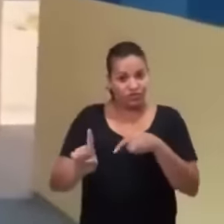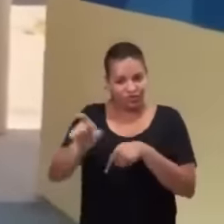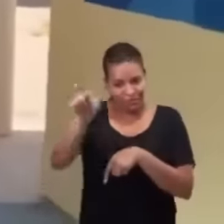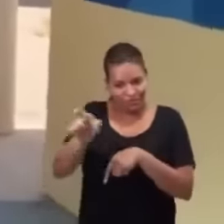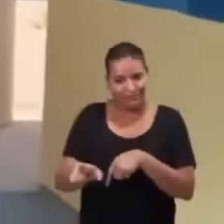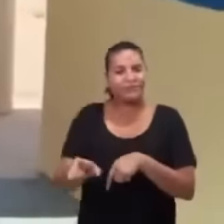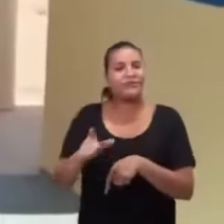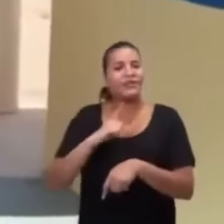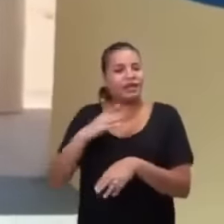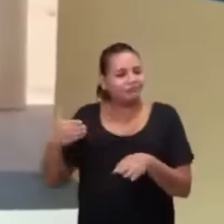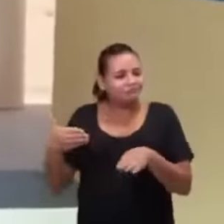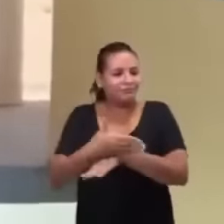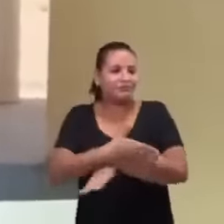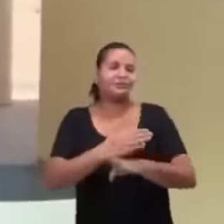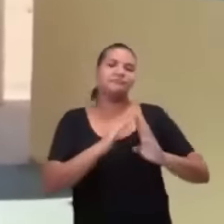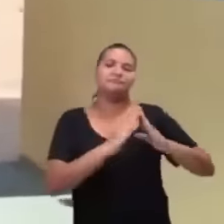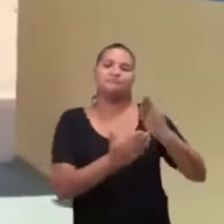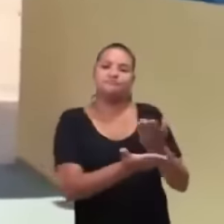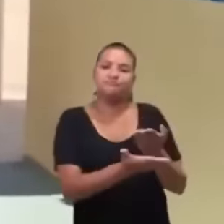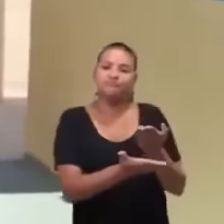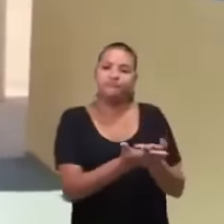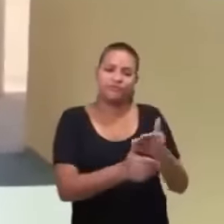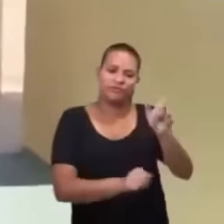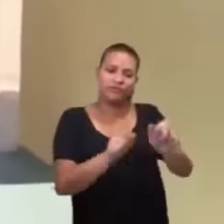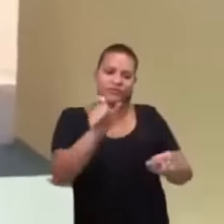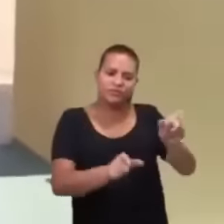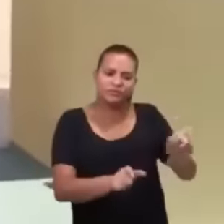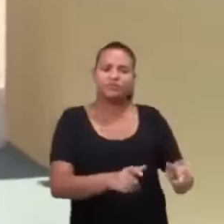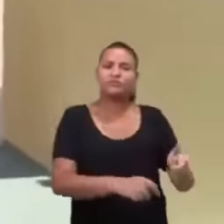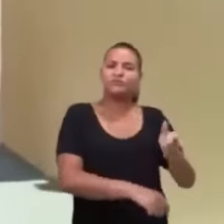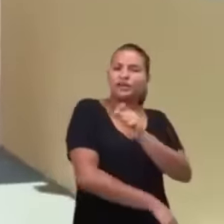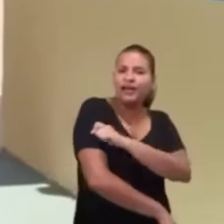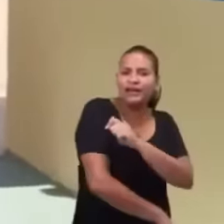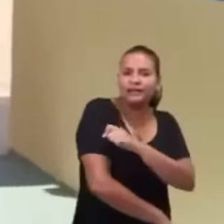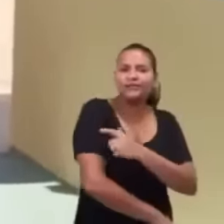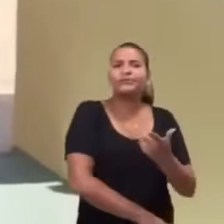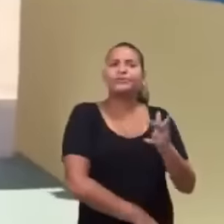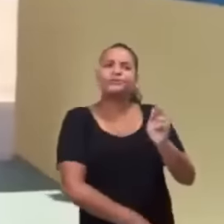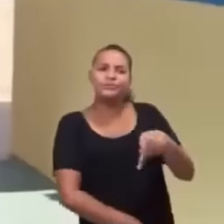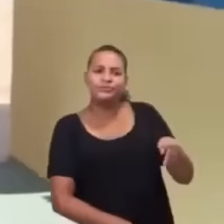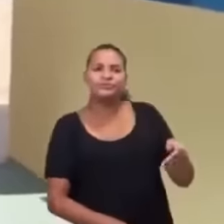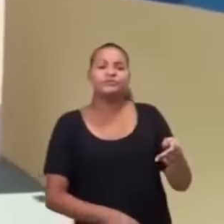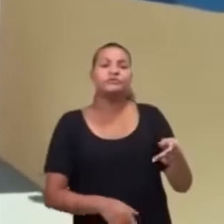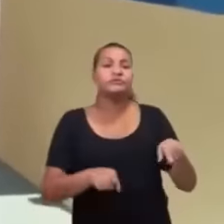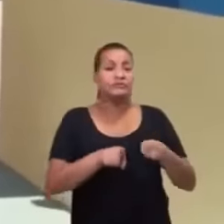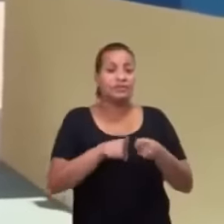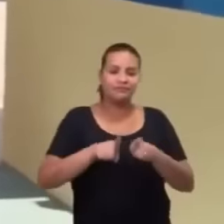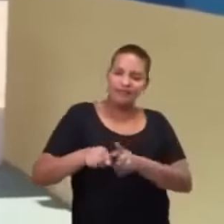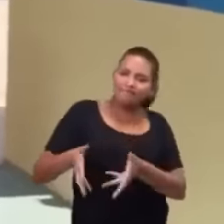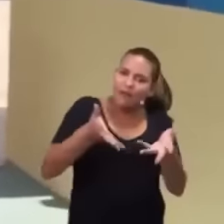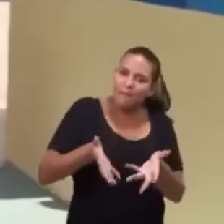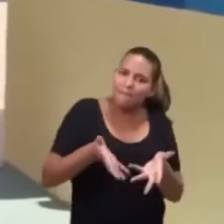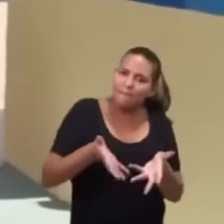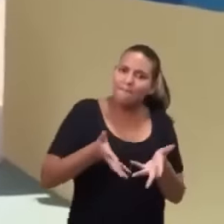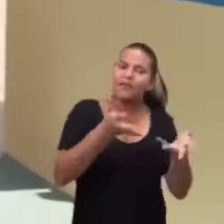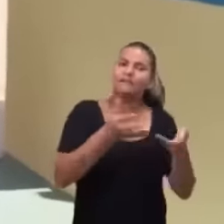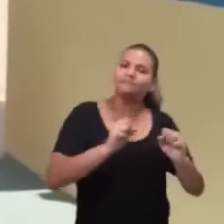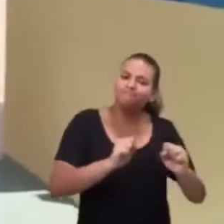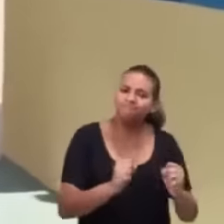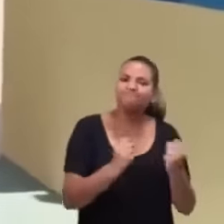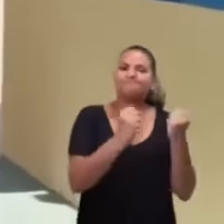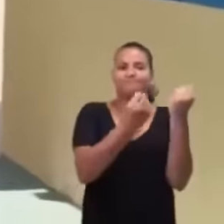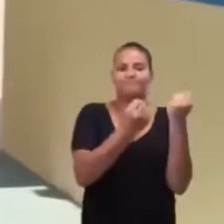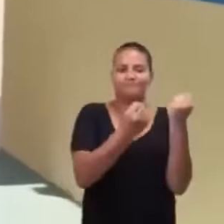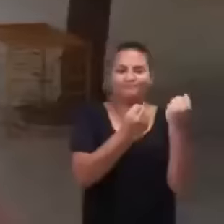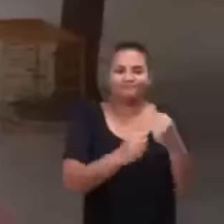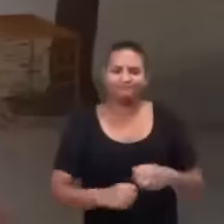envolve nas questões profundas da escola, com as pessoas, com os alunos, com os professores, e cria engajamento, porque todo mundo implementa a